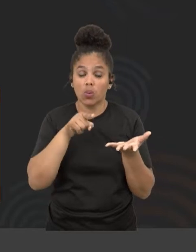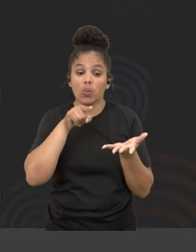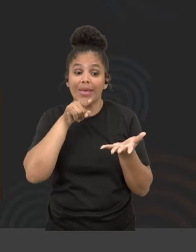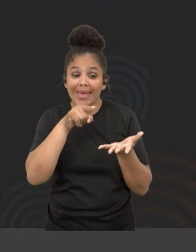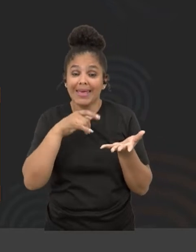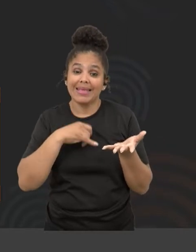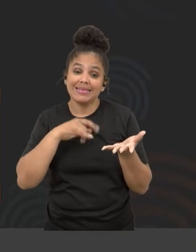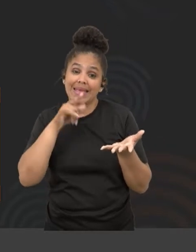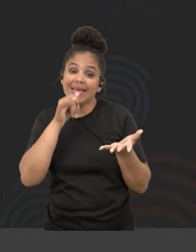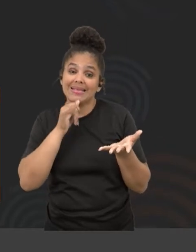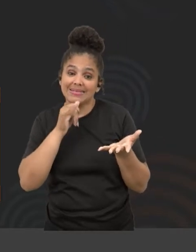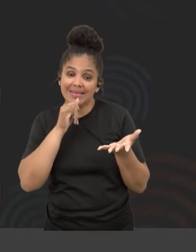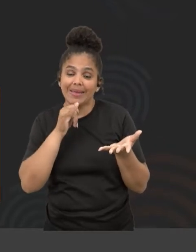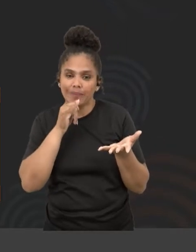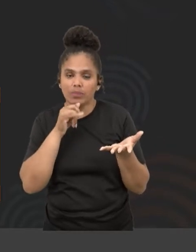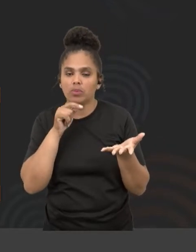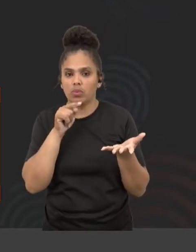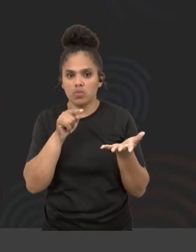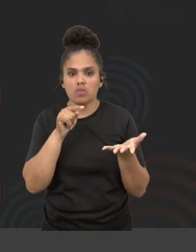um exemplo